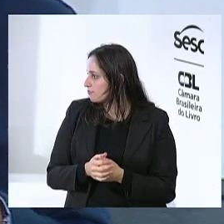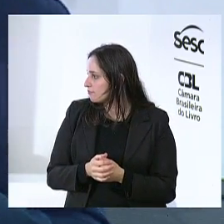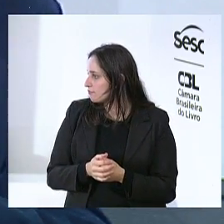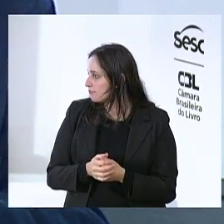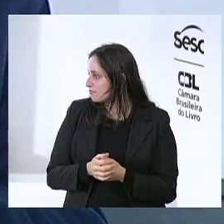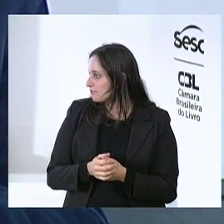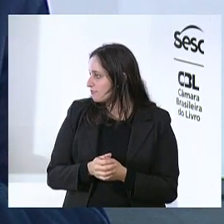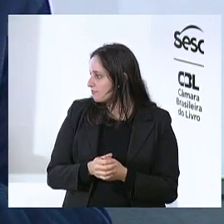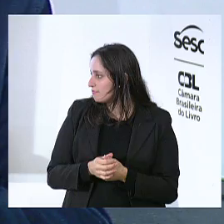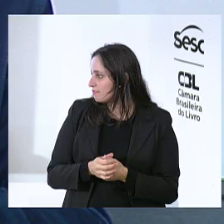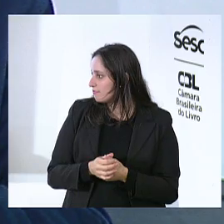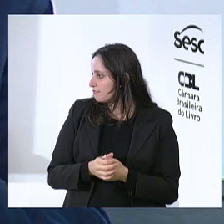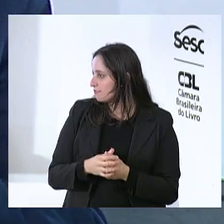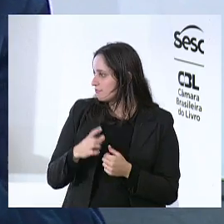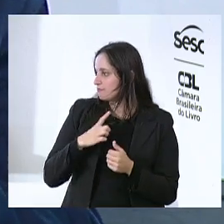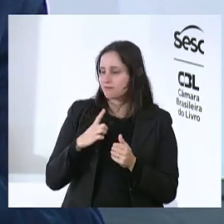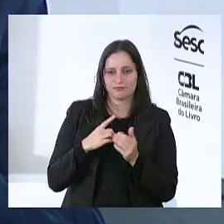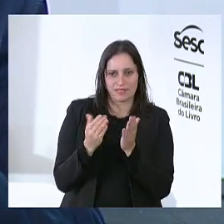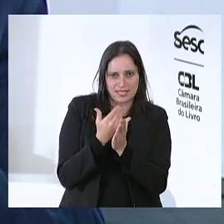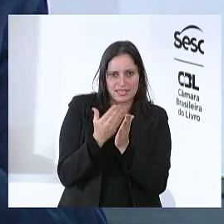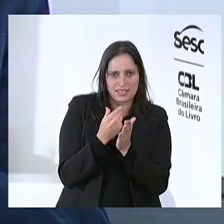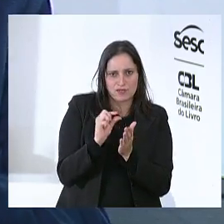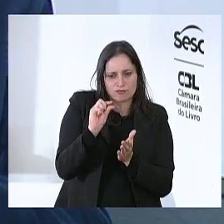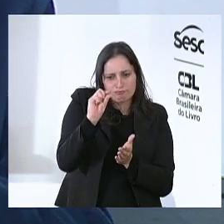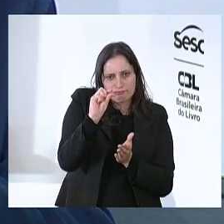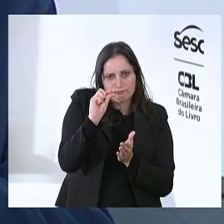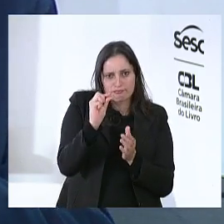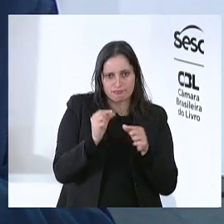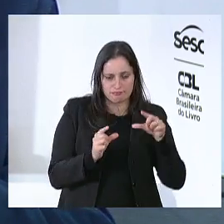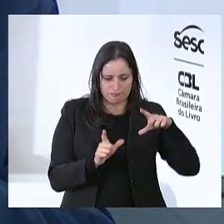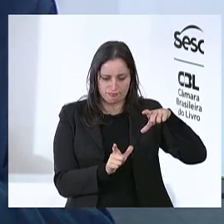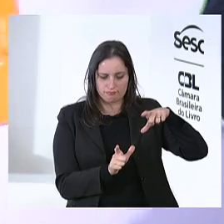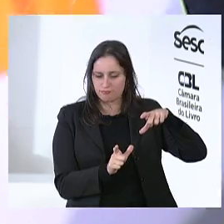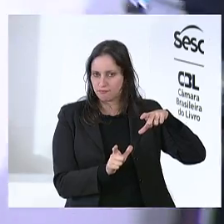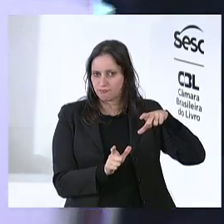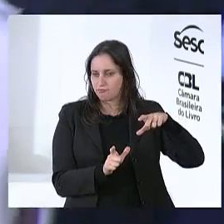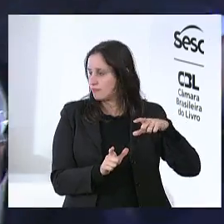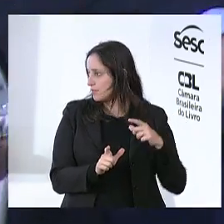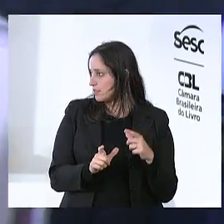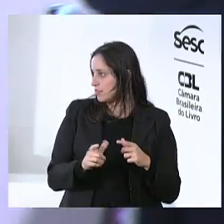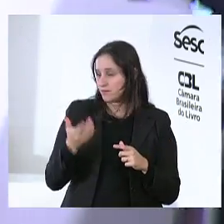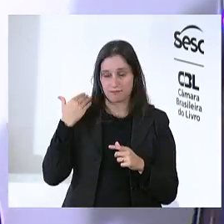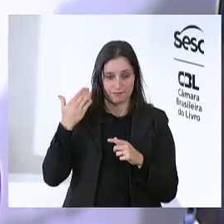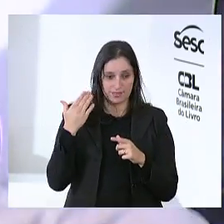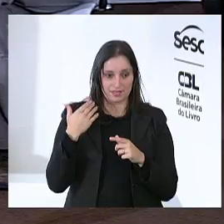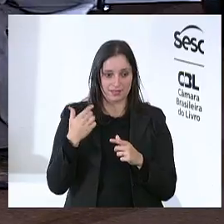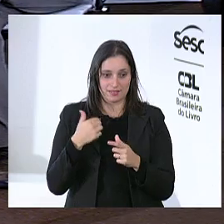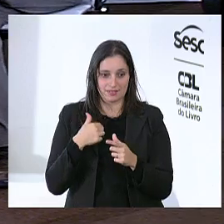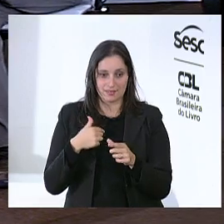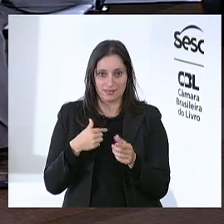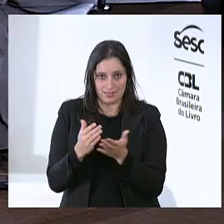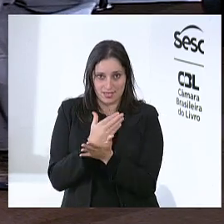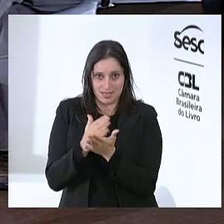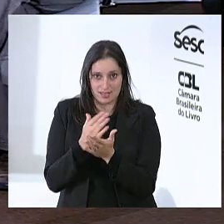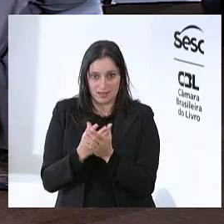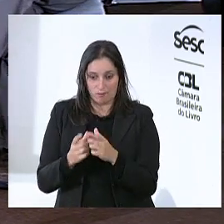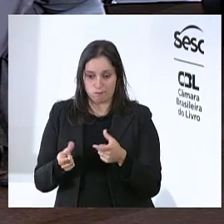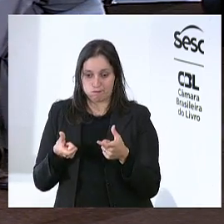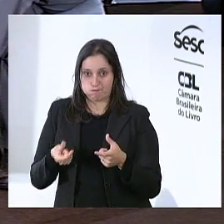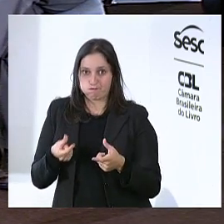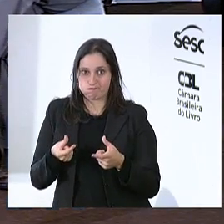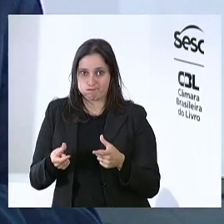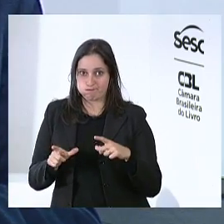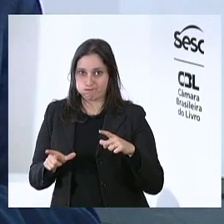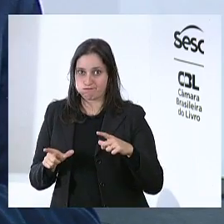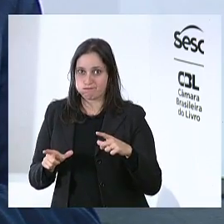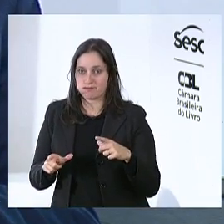coisa. Olha, é muito pequeno, gente, sabe? Eu fiz um livro grande, que a Isabel conhece, A Reprodução Social. Aí, um dia,